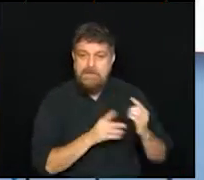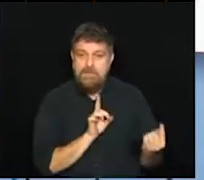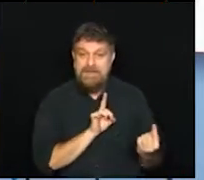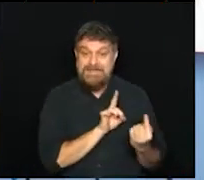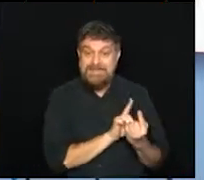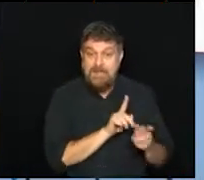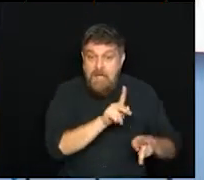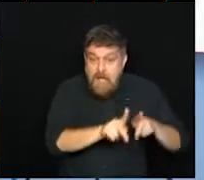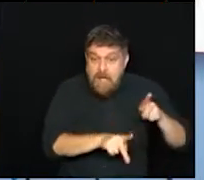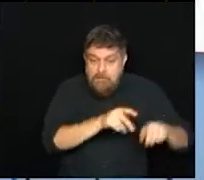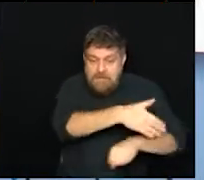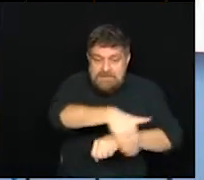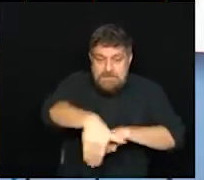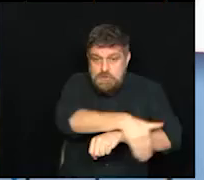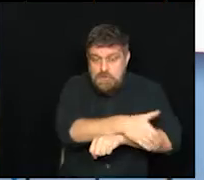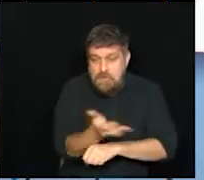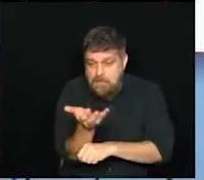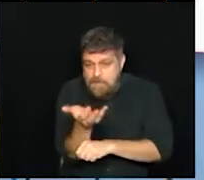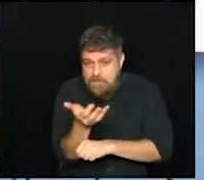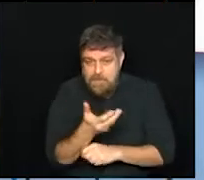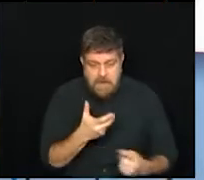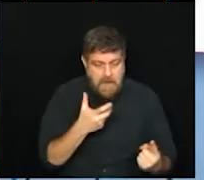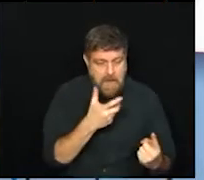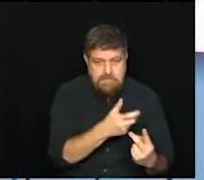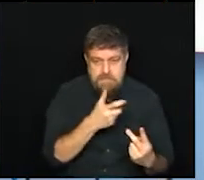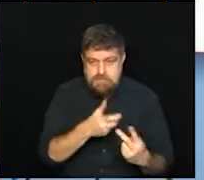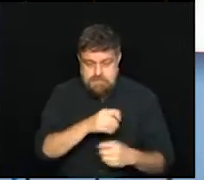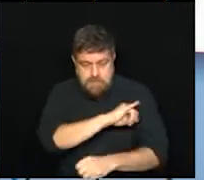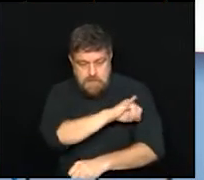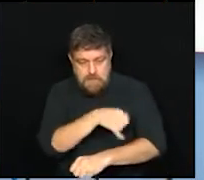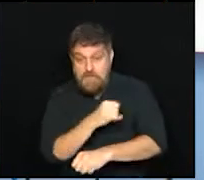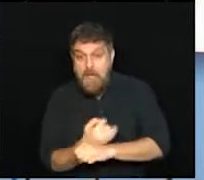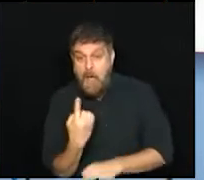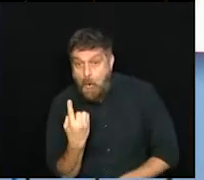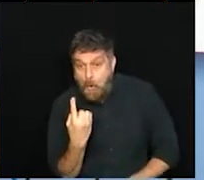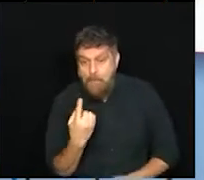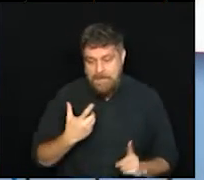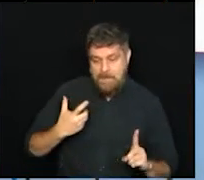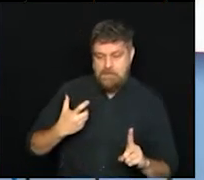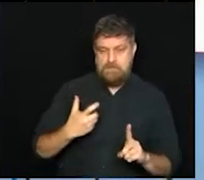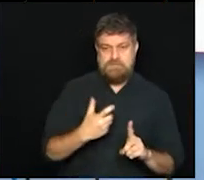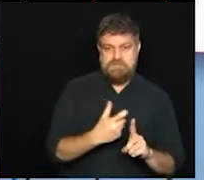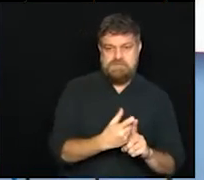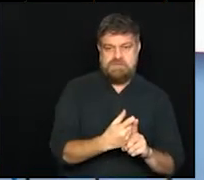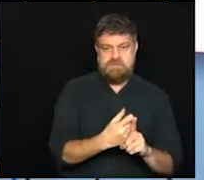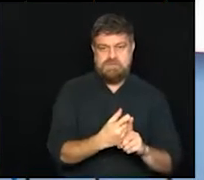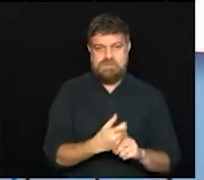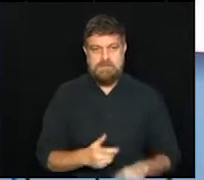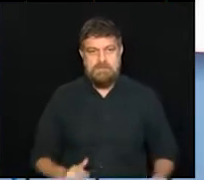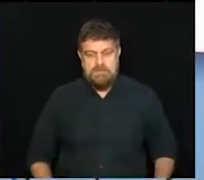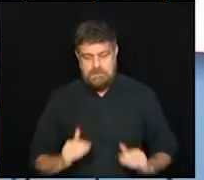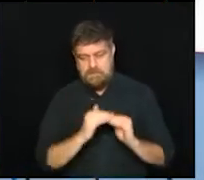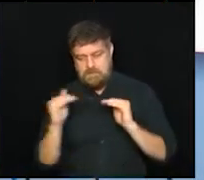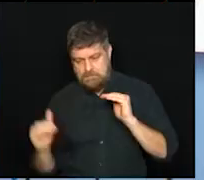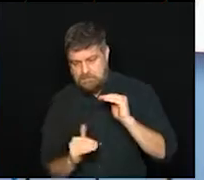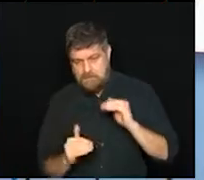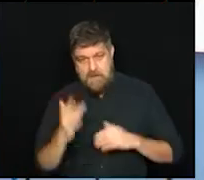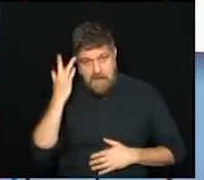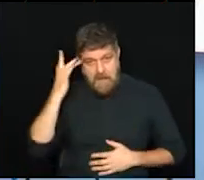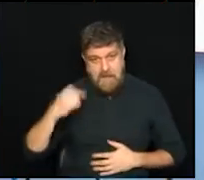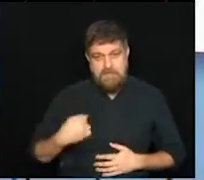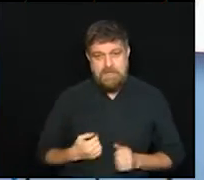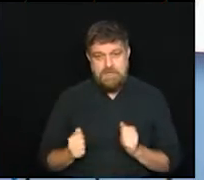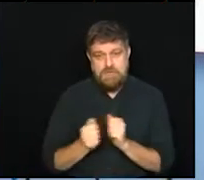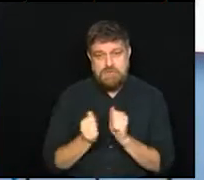à população de rua, justamente com a vacinação em dose única da população em vulnerabilidade. Amanhã o Michel